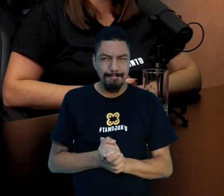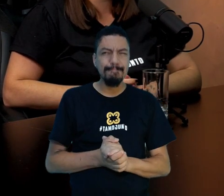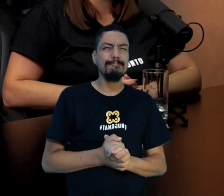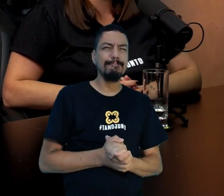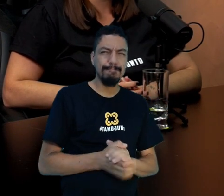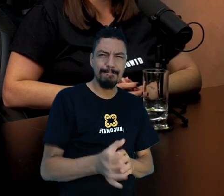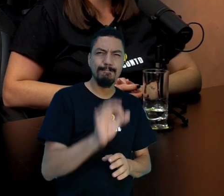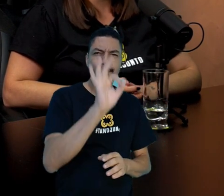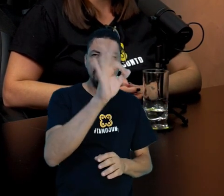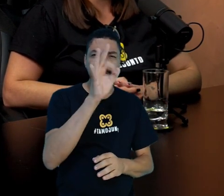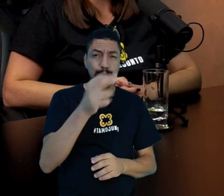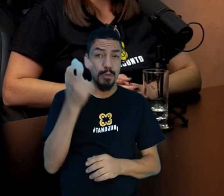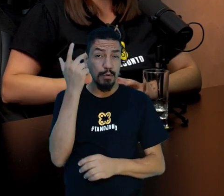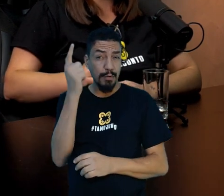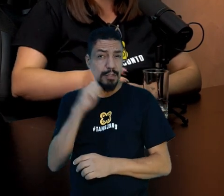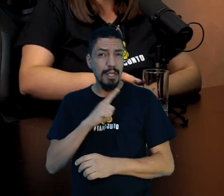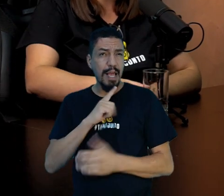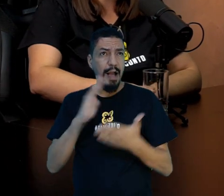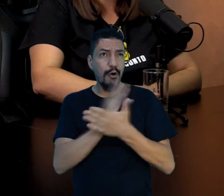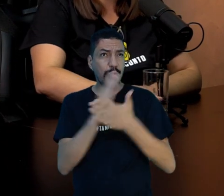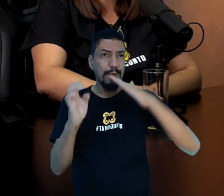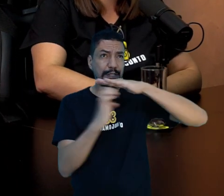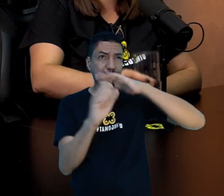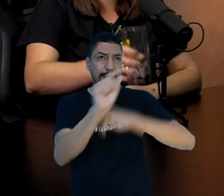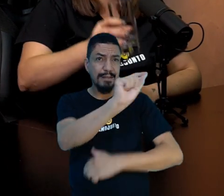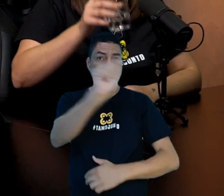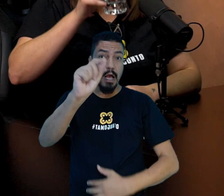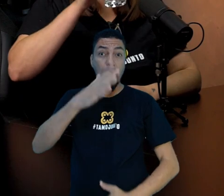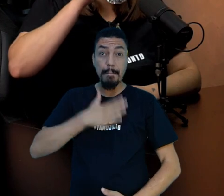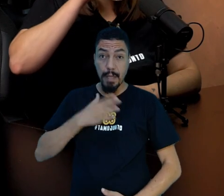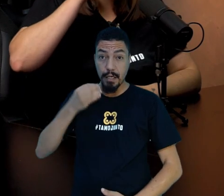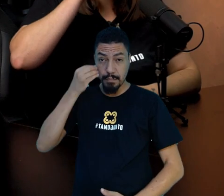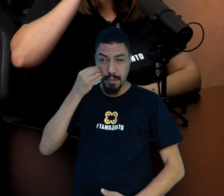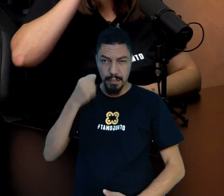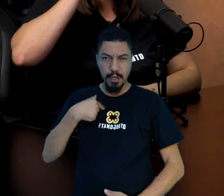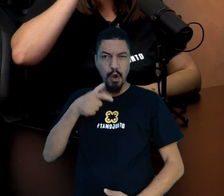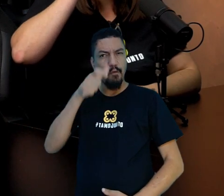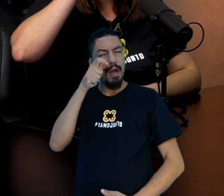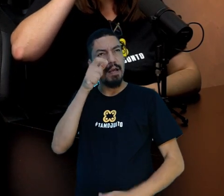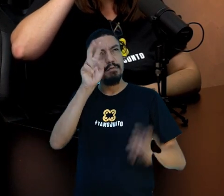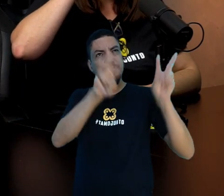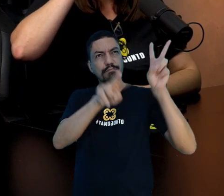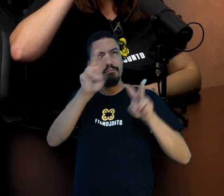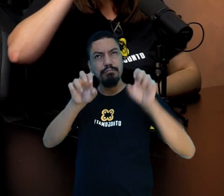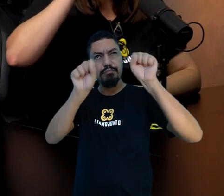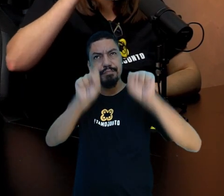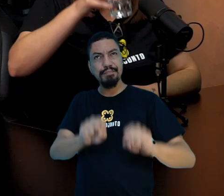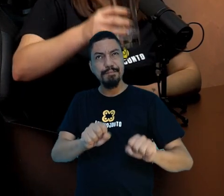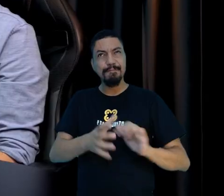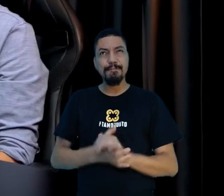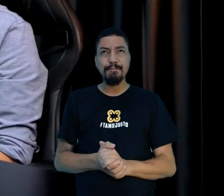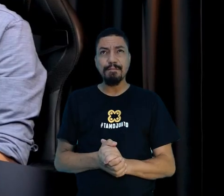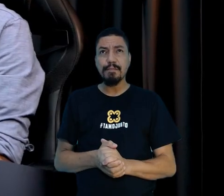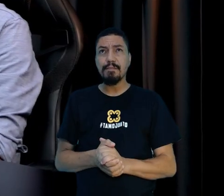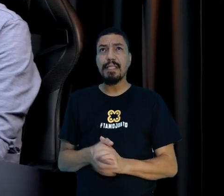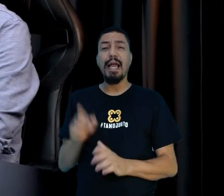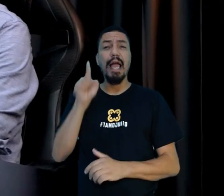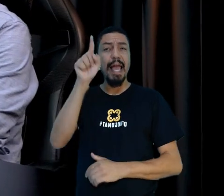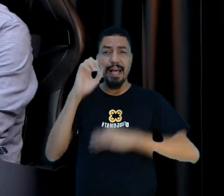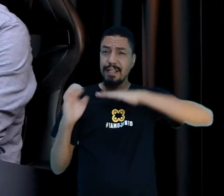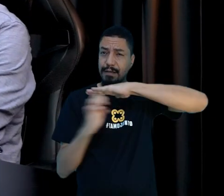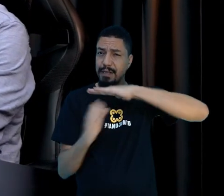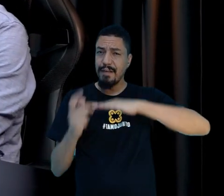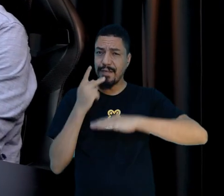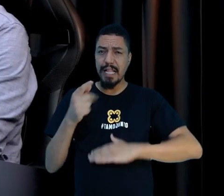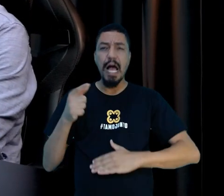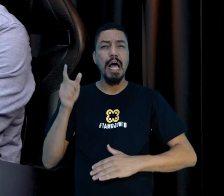Exatamente, importante. exatamente. É muito comum encontrar empresas hoje em dia, da minha experiência, tá? Do que eu escuto, assim, que falam que são